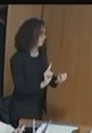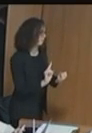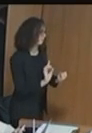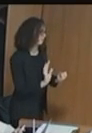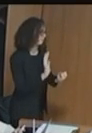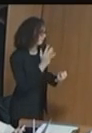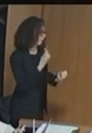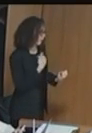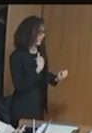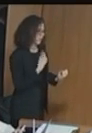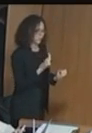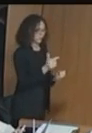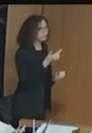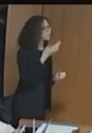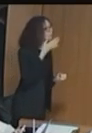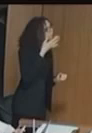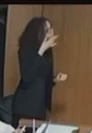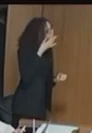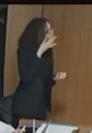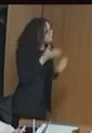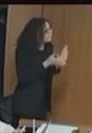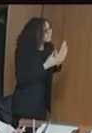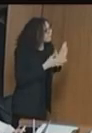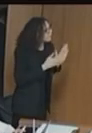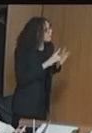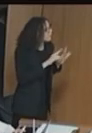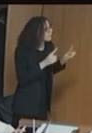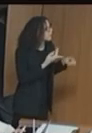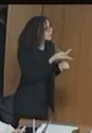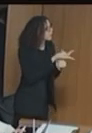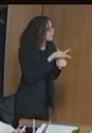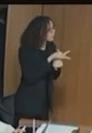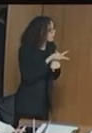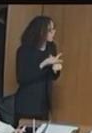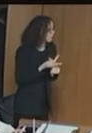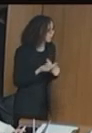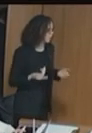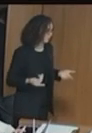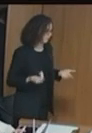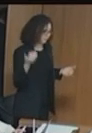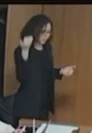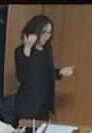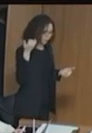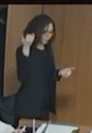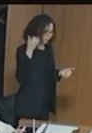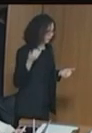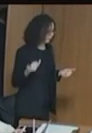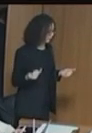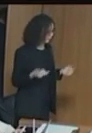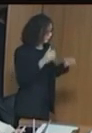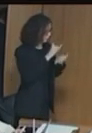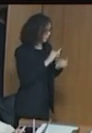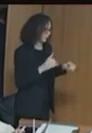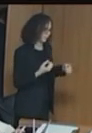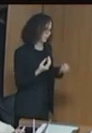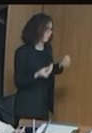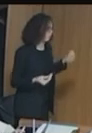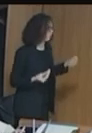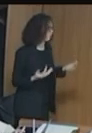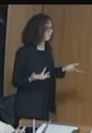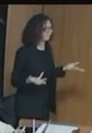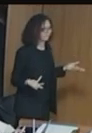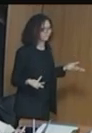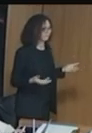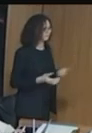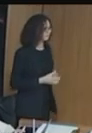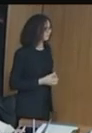Não tenho prova contra isso. Mas eu fui procurada e ouvi isso. E eu disse: não é possível.